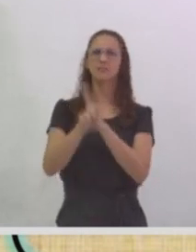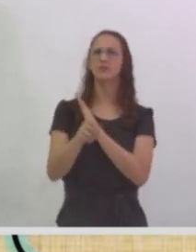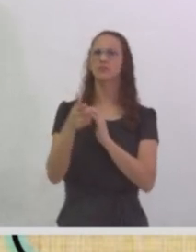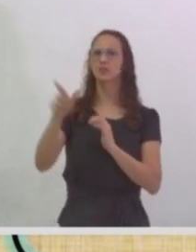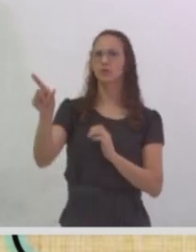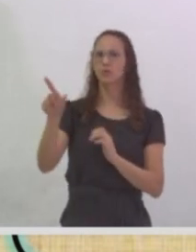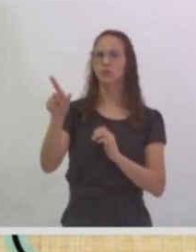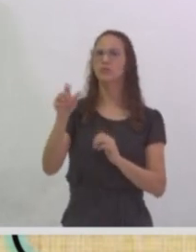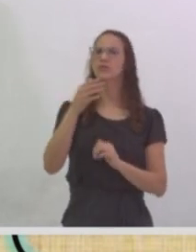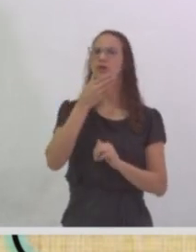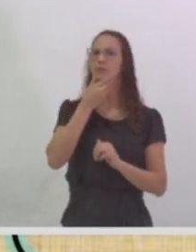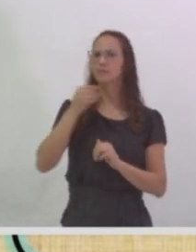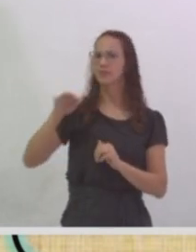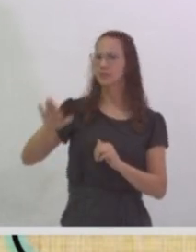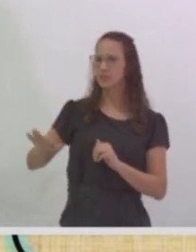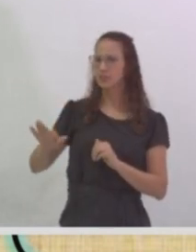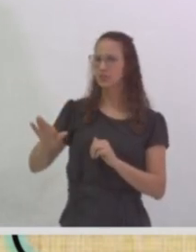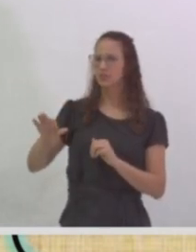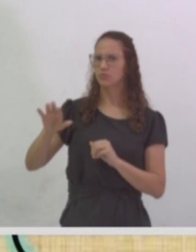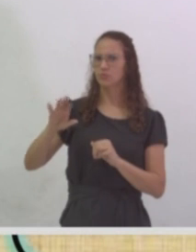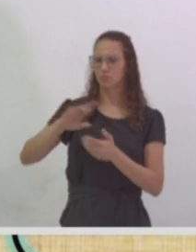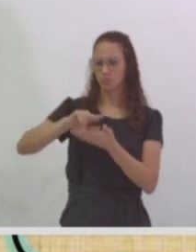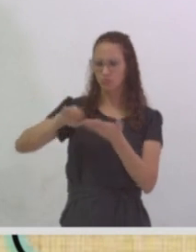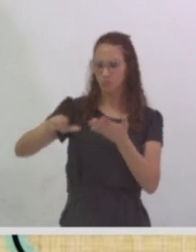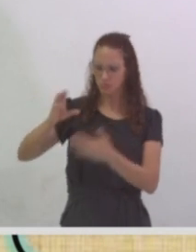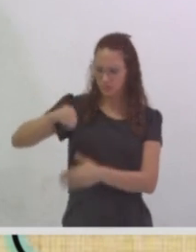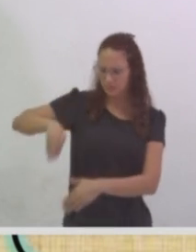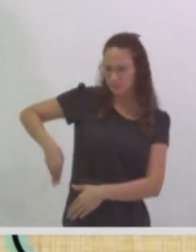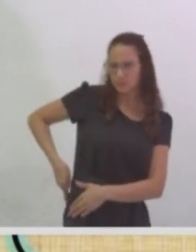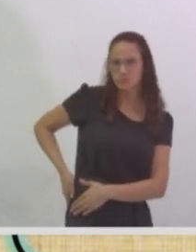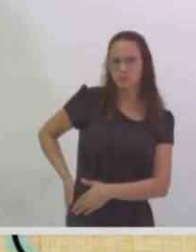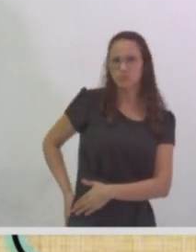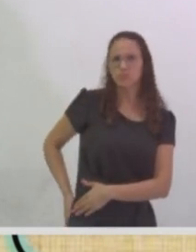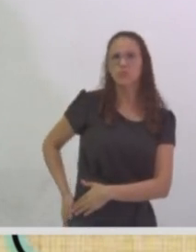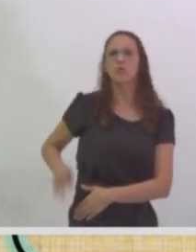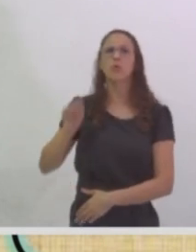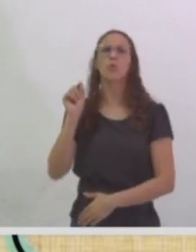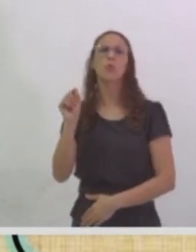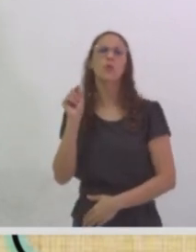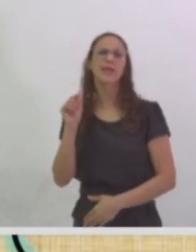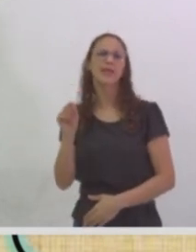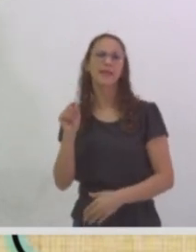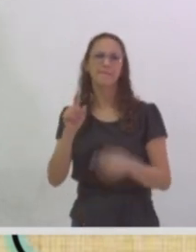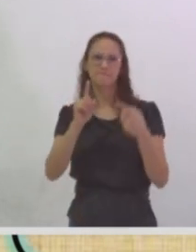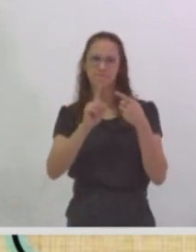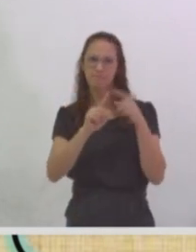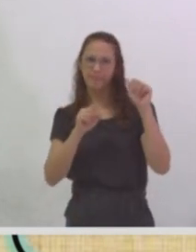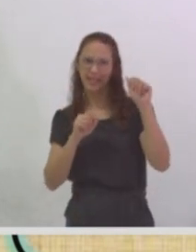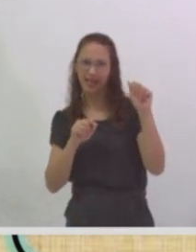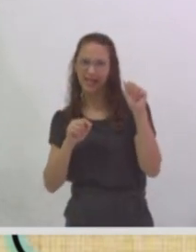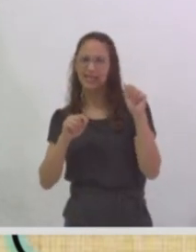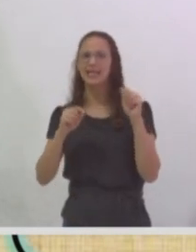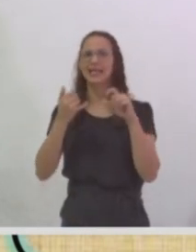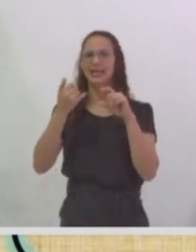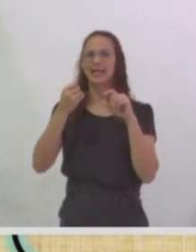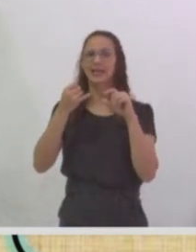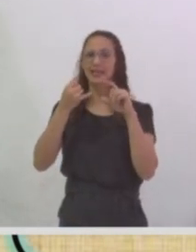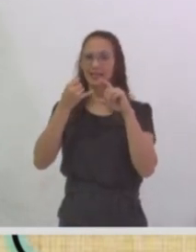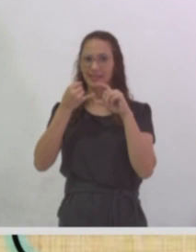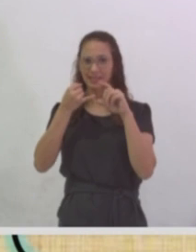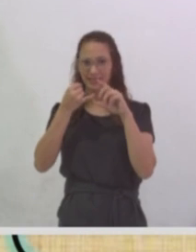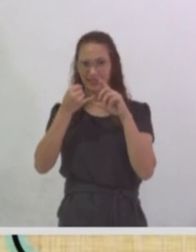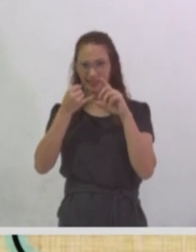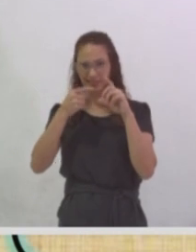bolso? Caneta e lápis? Papel e borracha? Ou caneta e papel? Dá